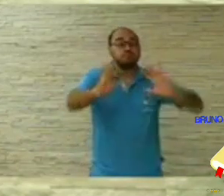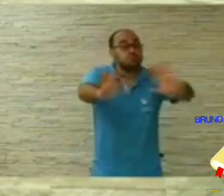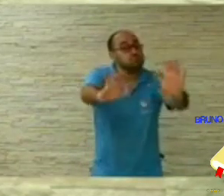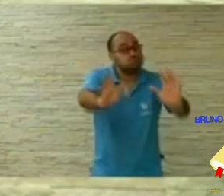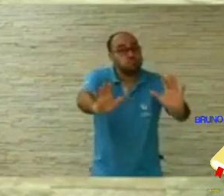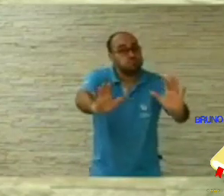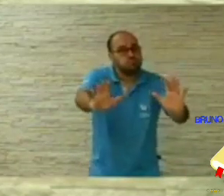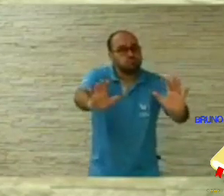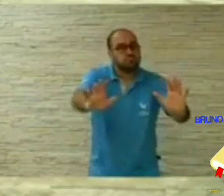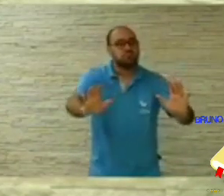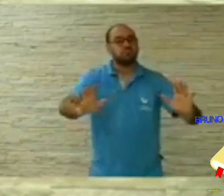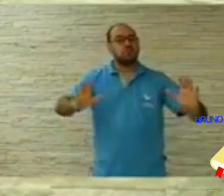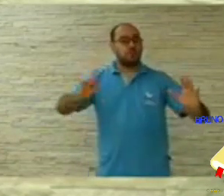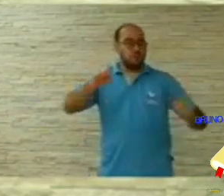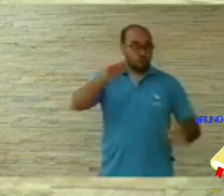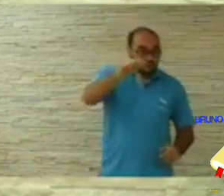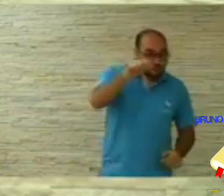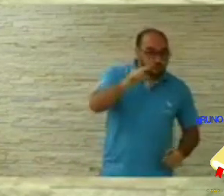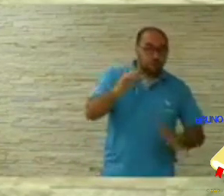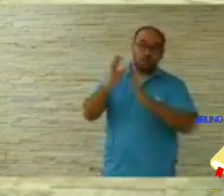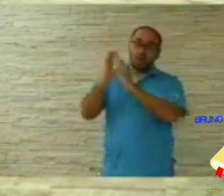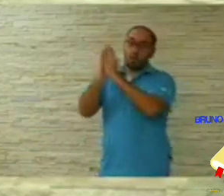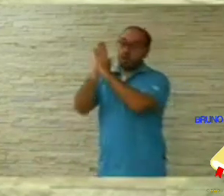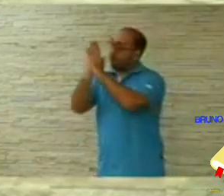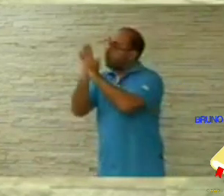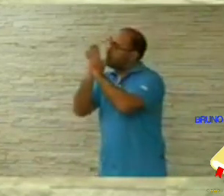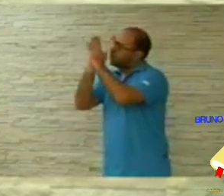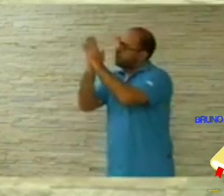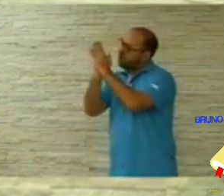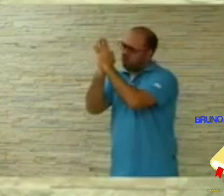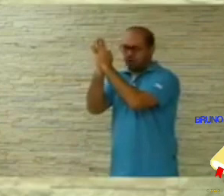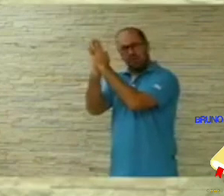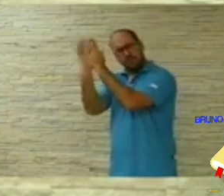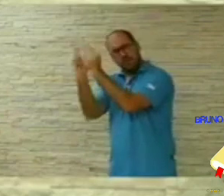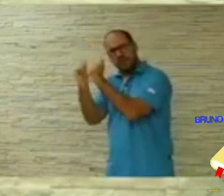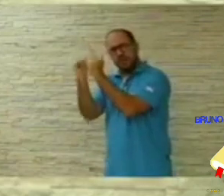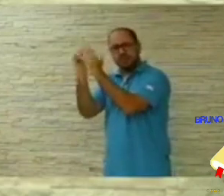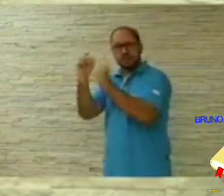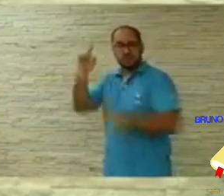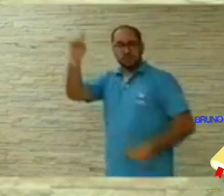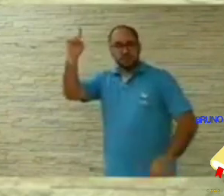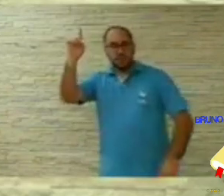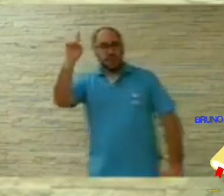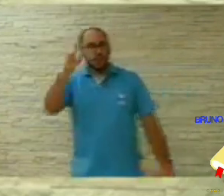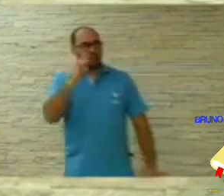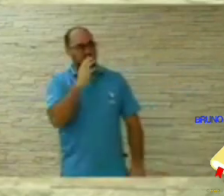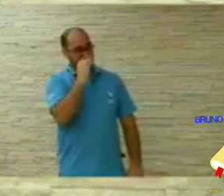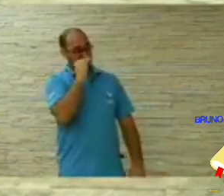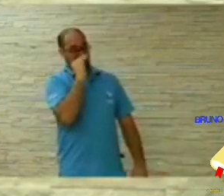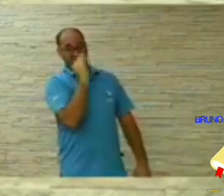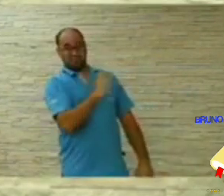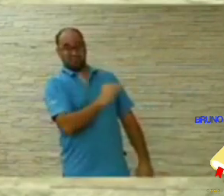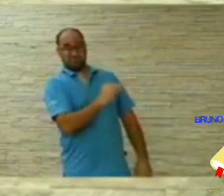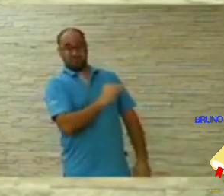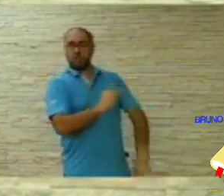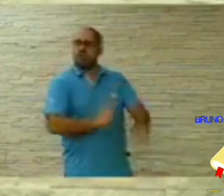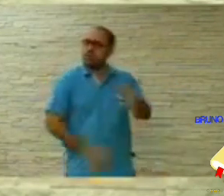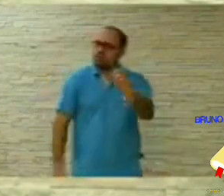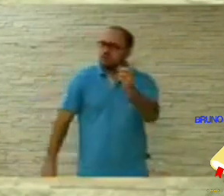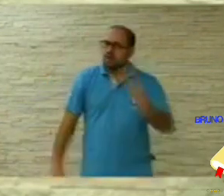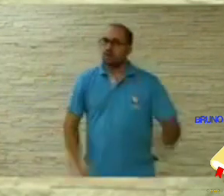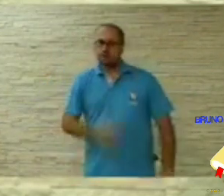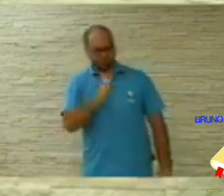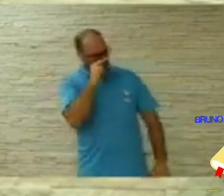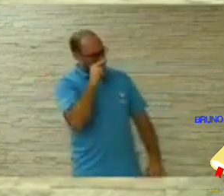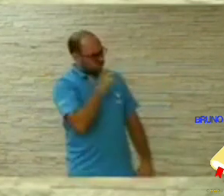ora, Deus ouve a sua oração. Porque Deus é um Deus que habita no alto e santo lugar, mas